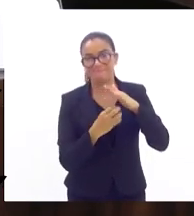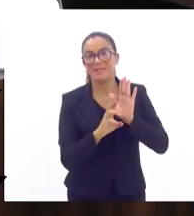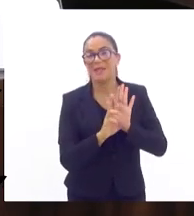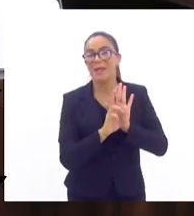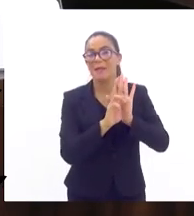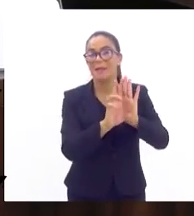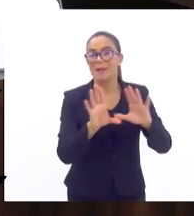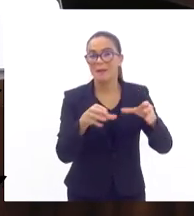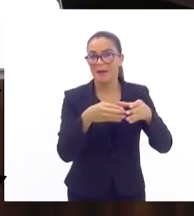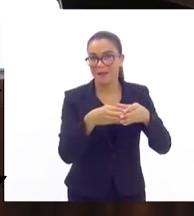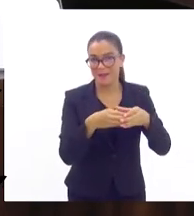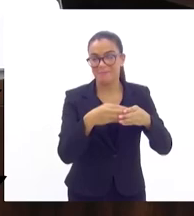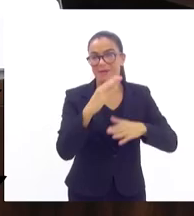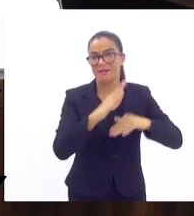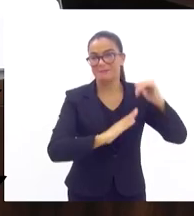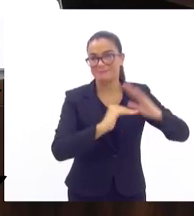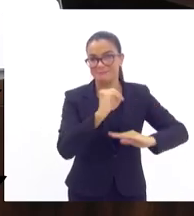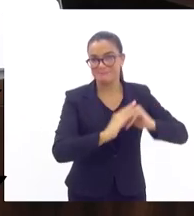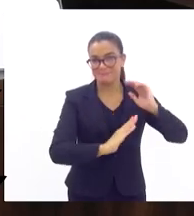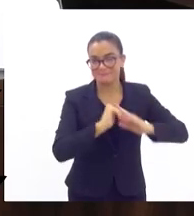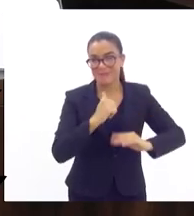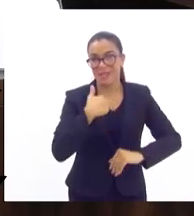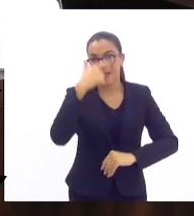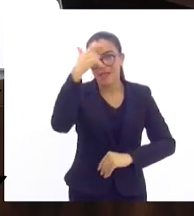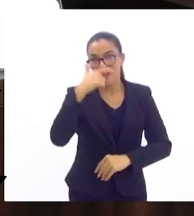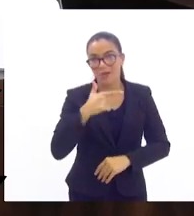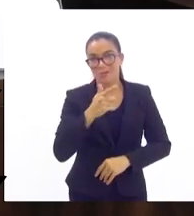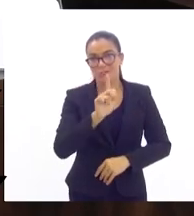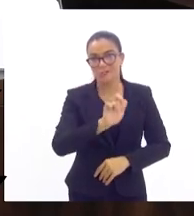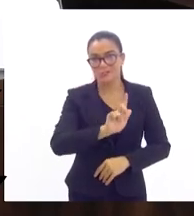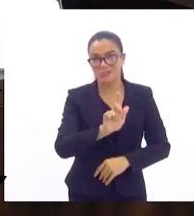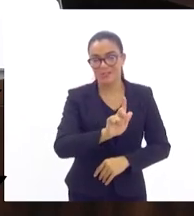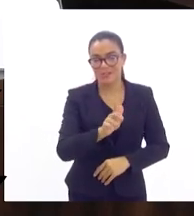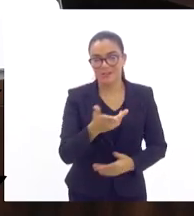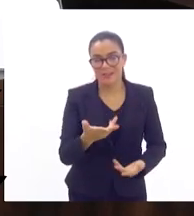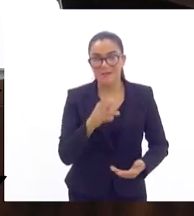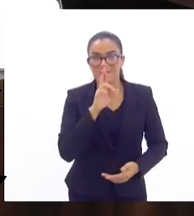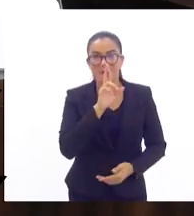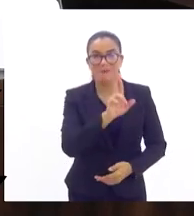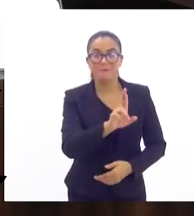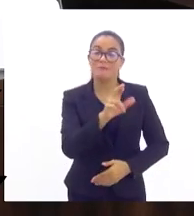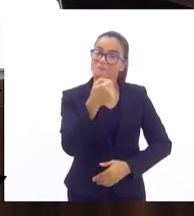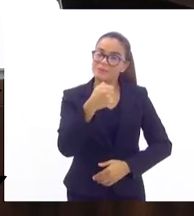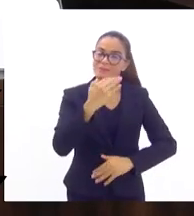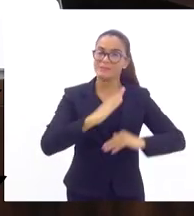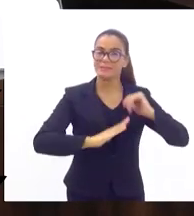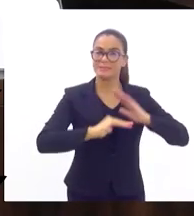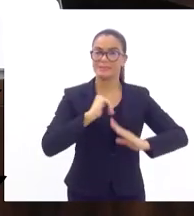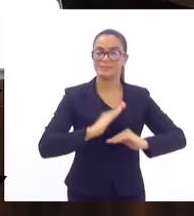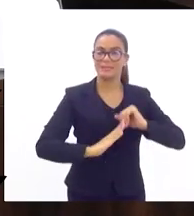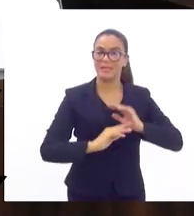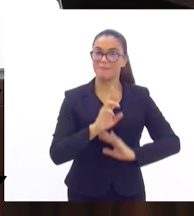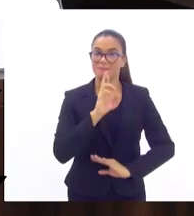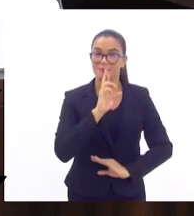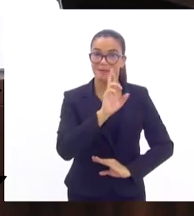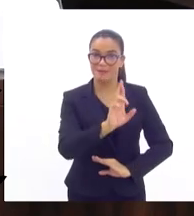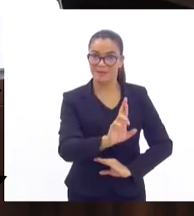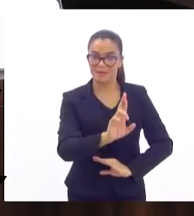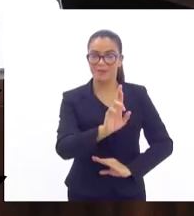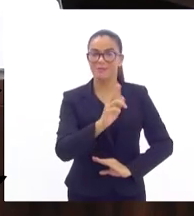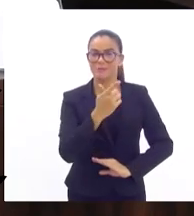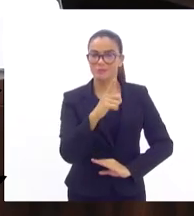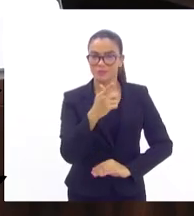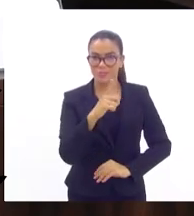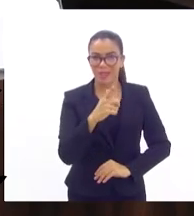Câmara Técnica de Saneamento, né, no qual eu sou o gerente. Então, a minha resposta tem que ser técnica. E a resposta de um gerente de